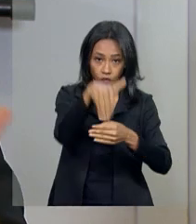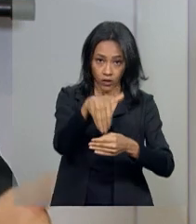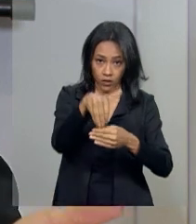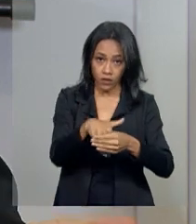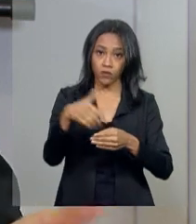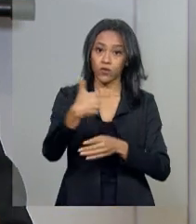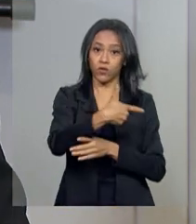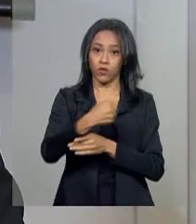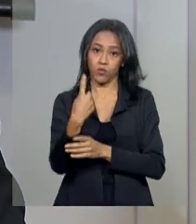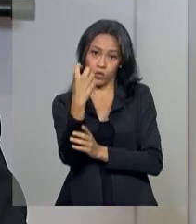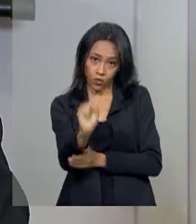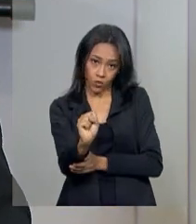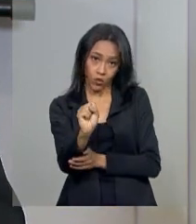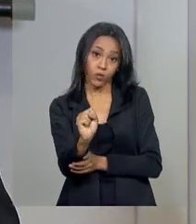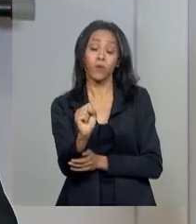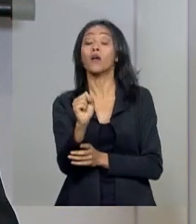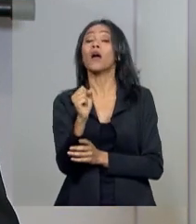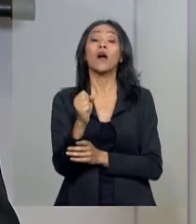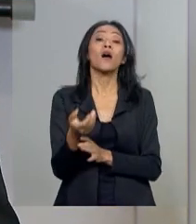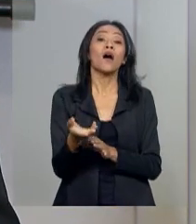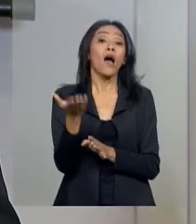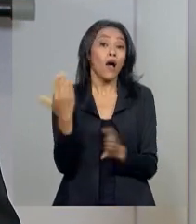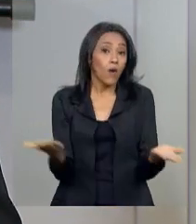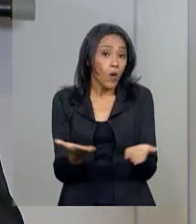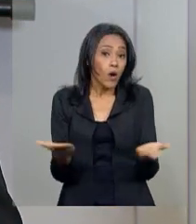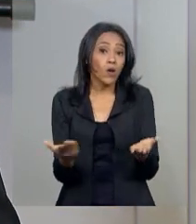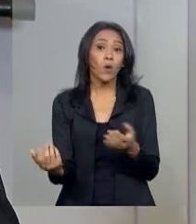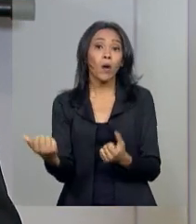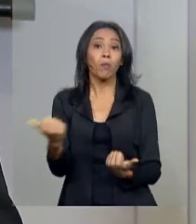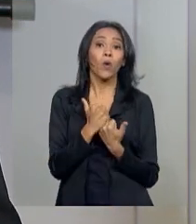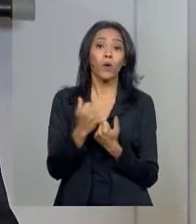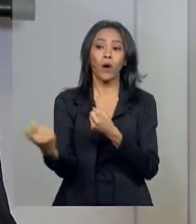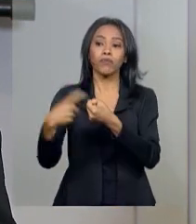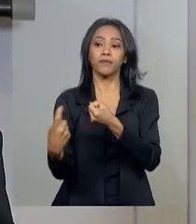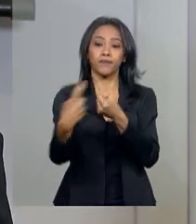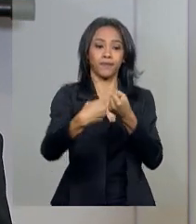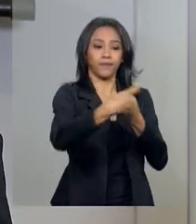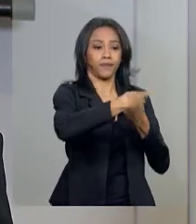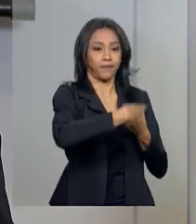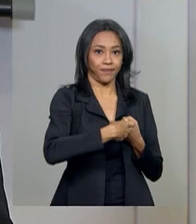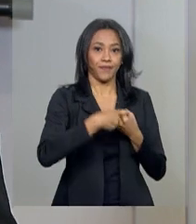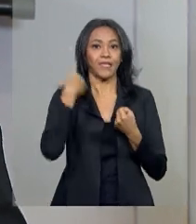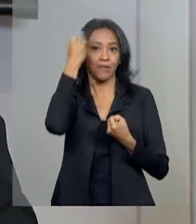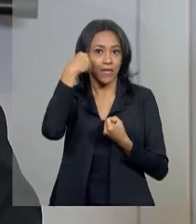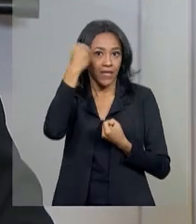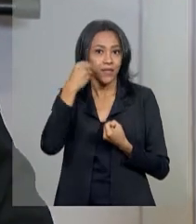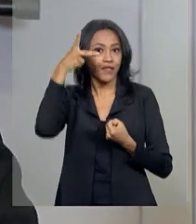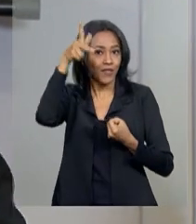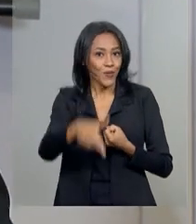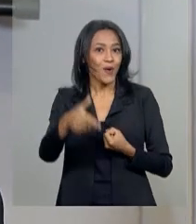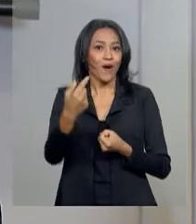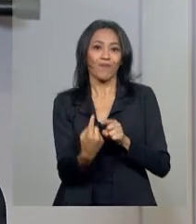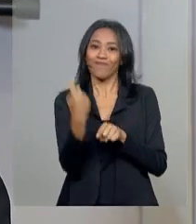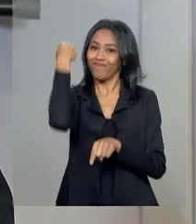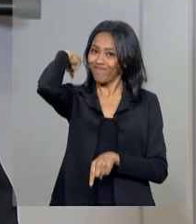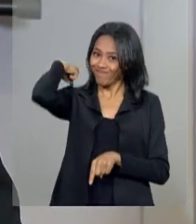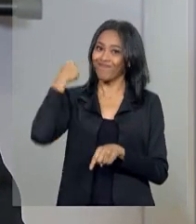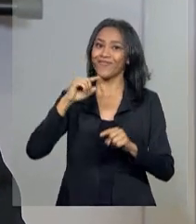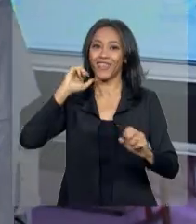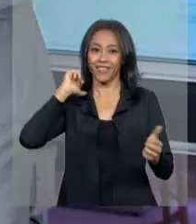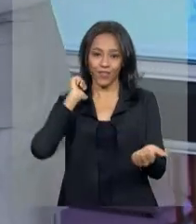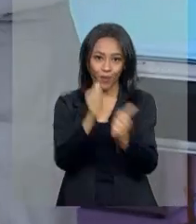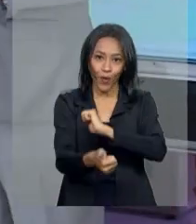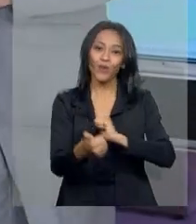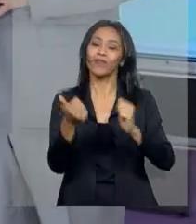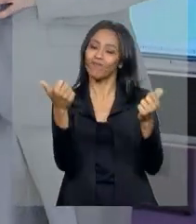outras vezes nós fazíamos isso internamente, agora com os outros órgãos, seguindo uma experiência exitosa que foi a experiência dos grandes